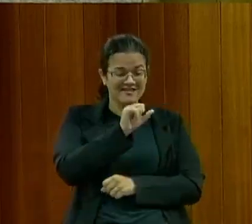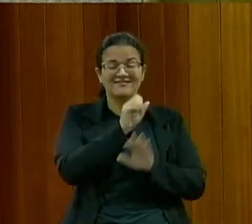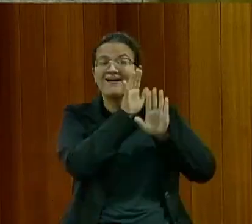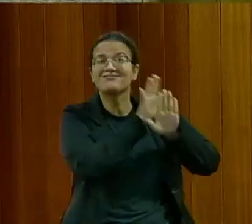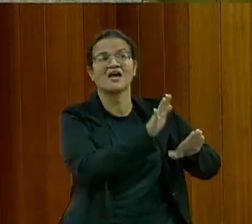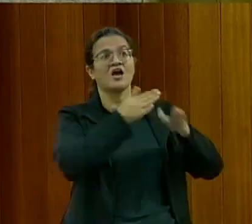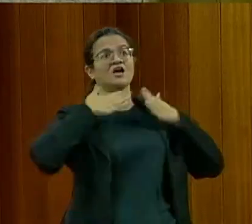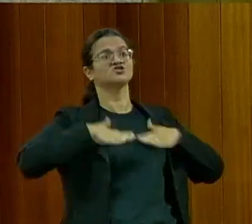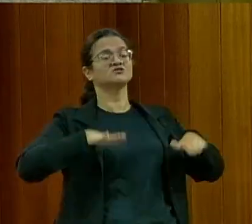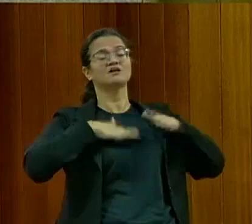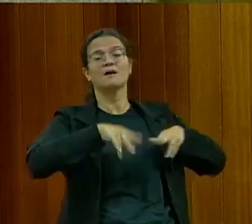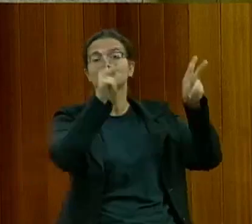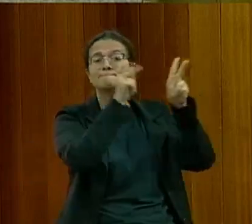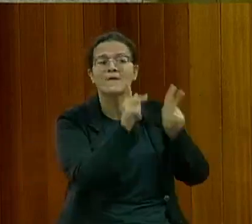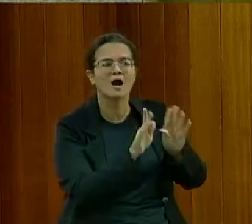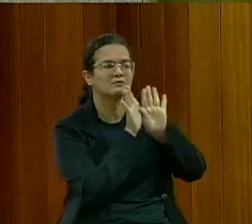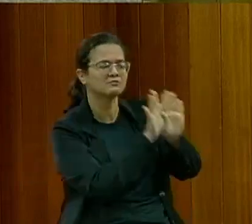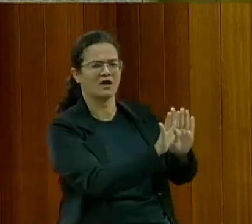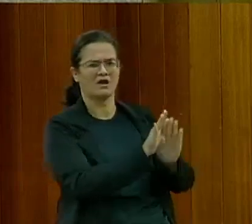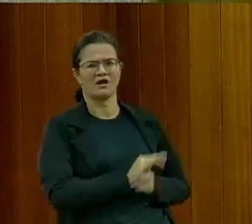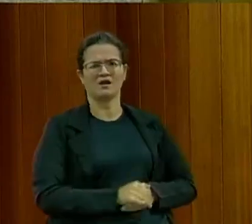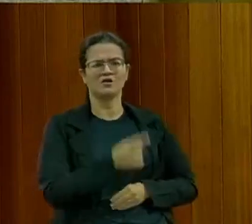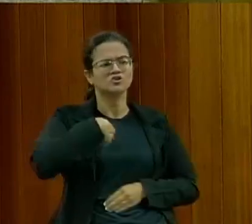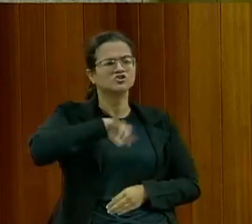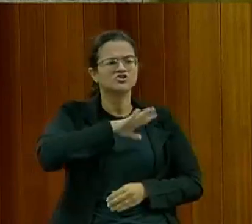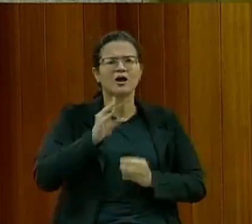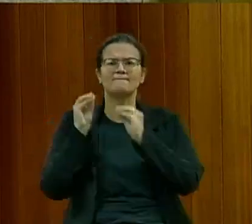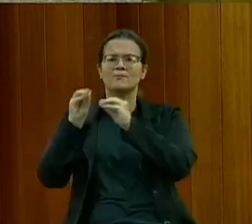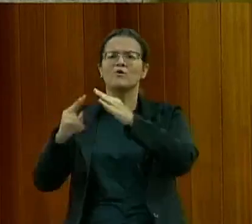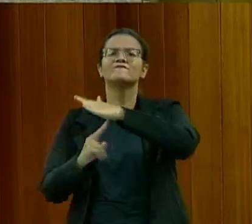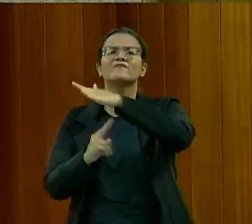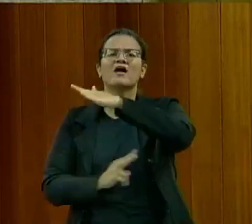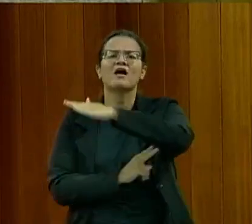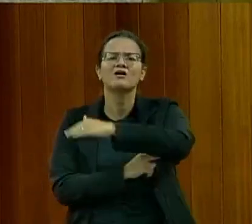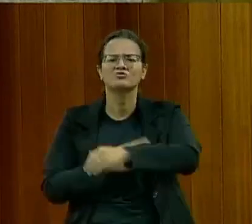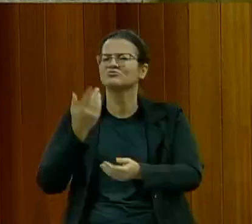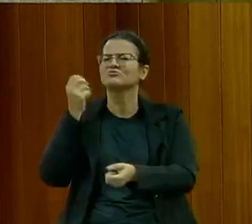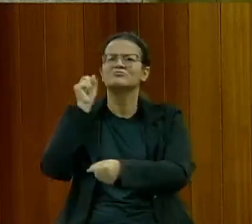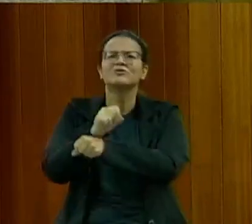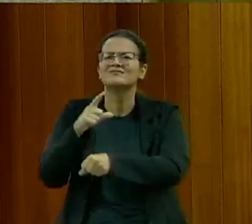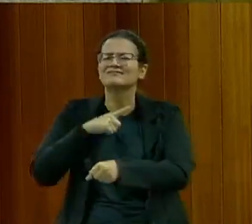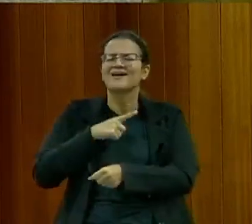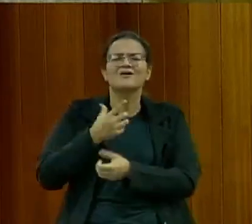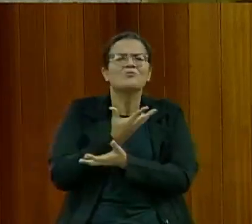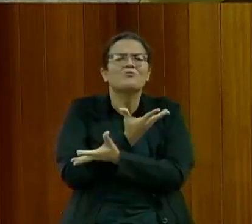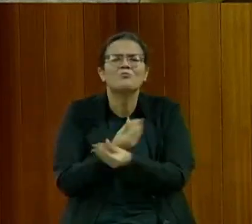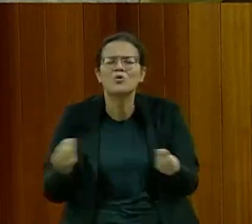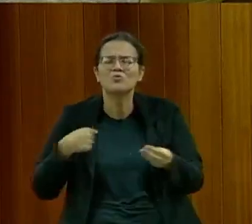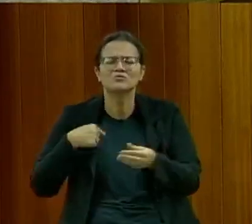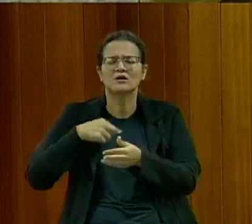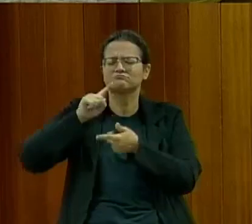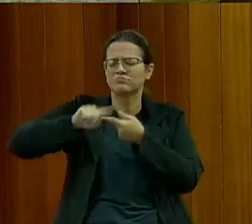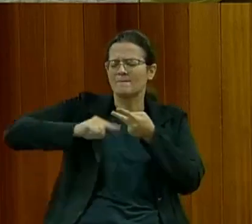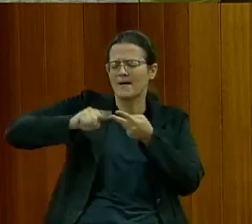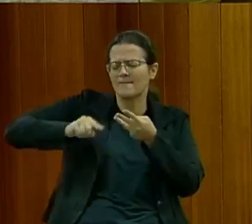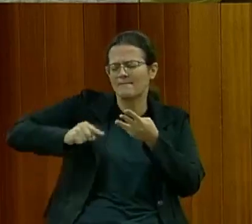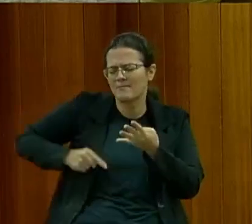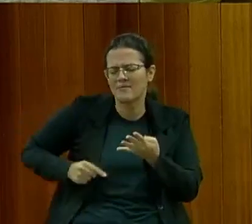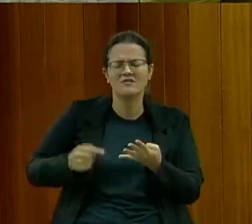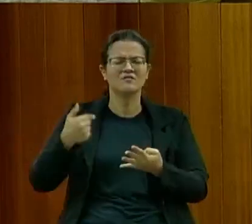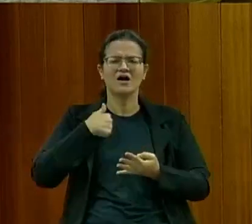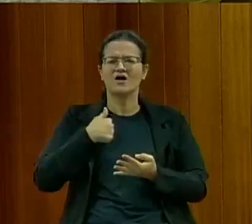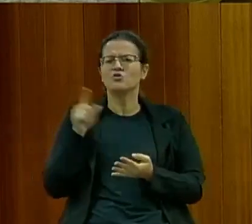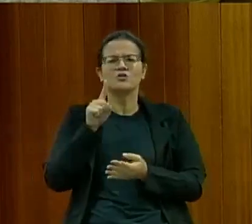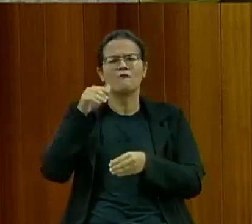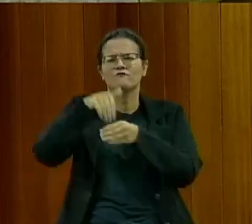Nós já colocou no viaduto, chega. E eu tenho mil motivos também para não votar. Mas eu não tenho mágoa do Íris não, pelo